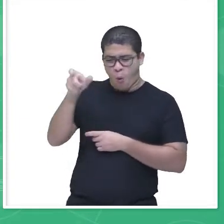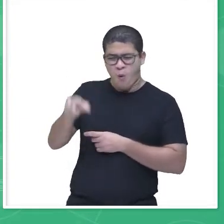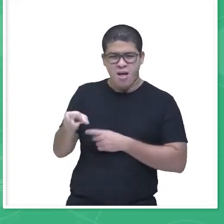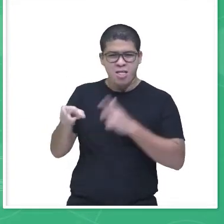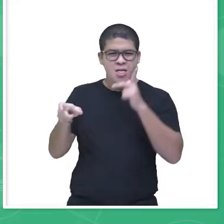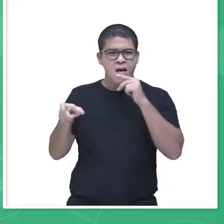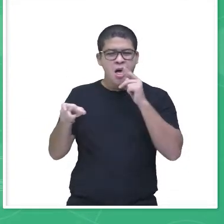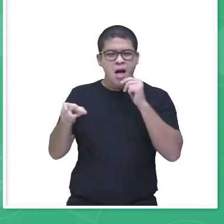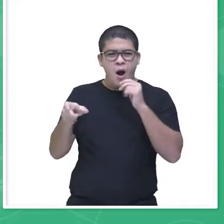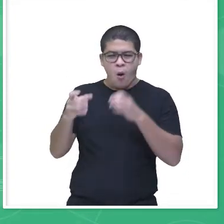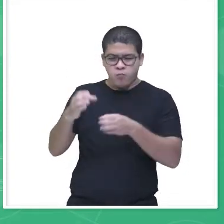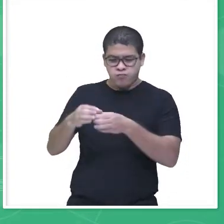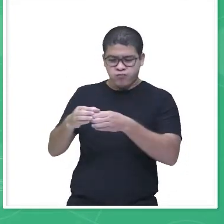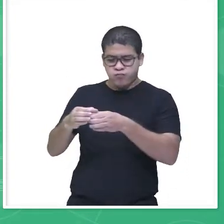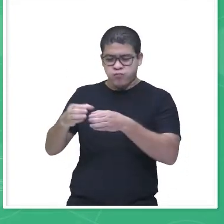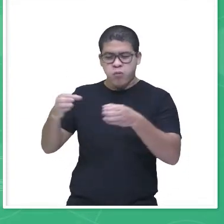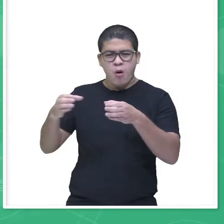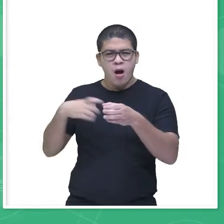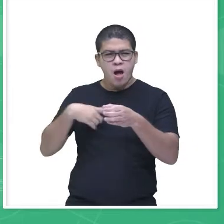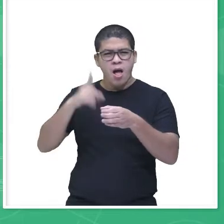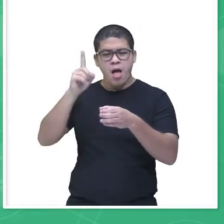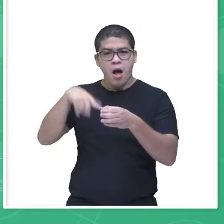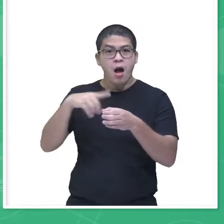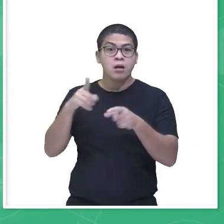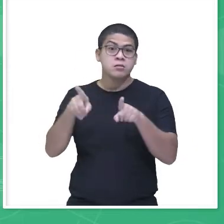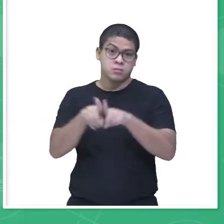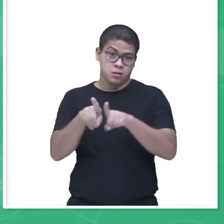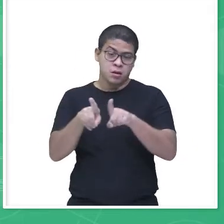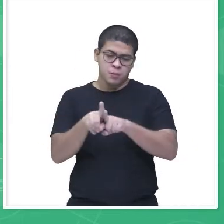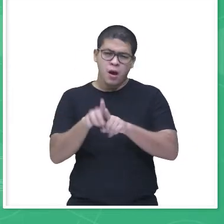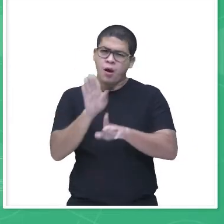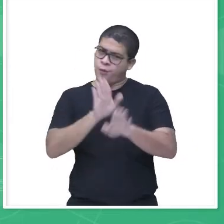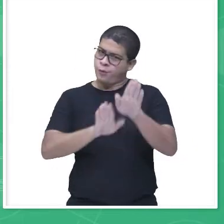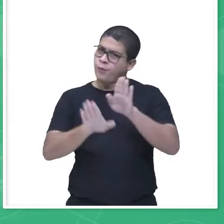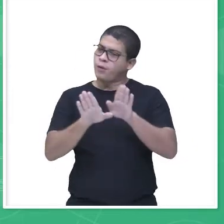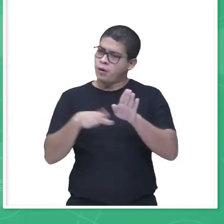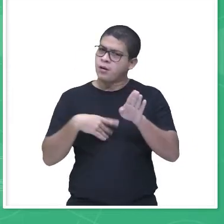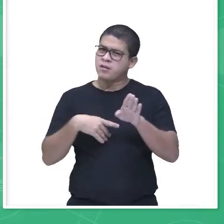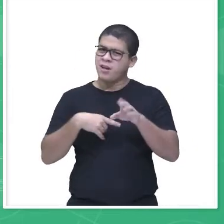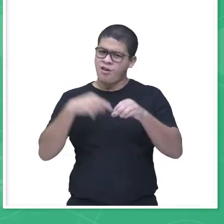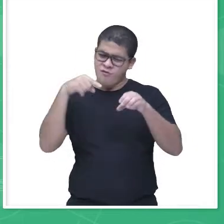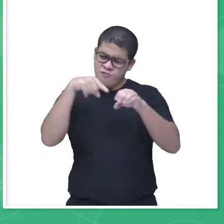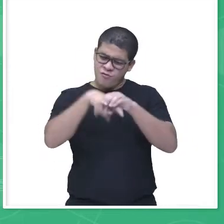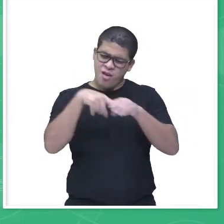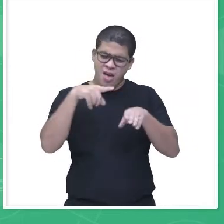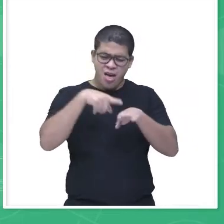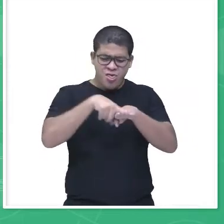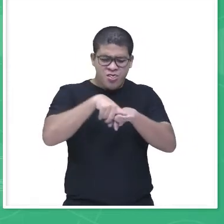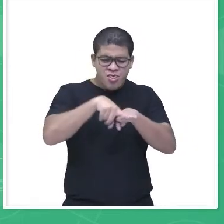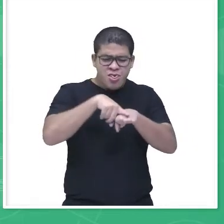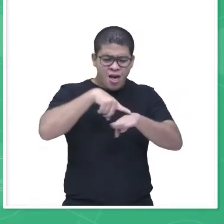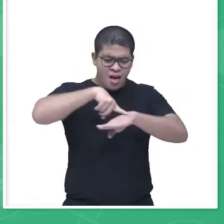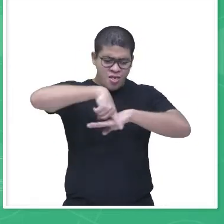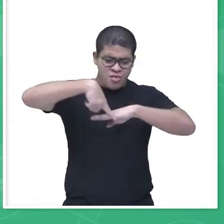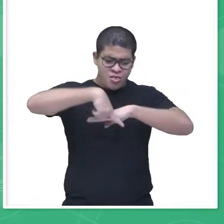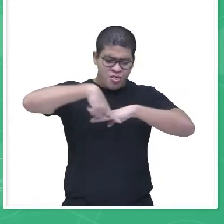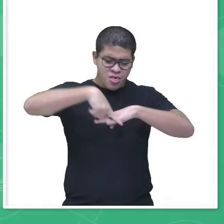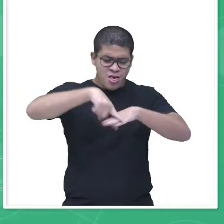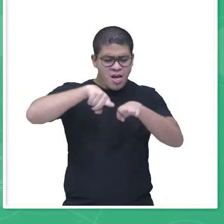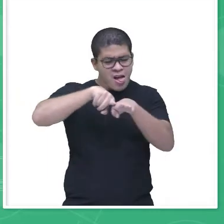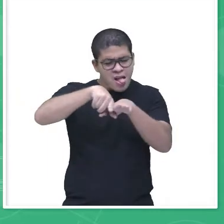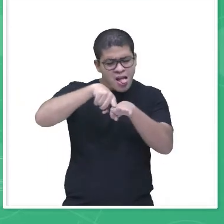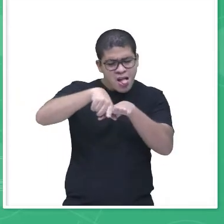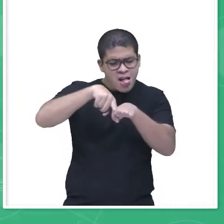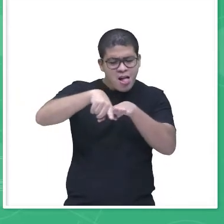água e um pouco de cloro, né? Pegue também a dentadura lá, esfregue com uma escovinha